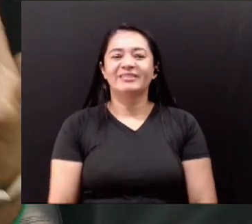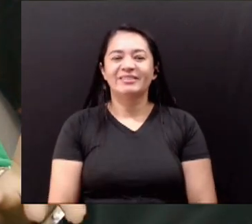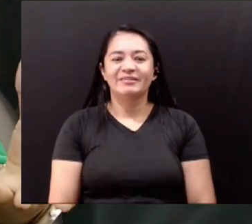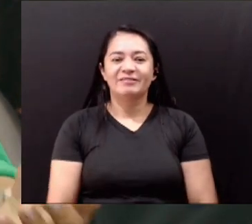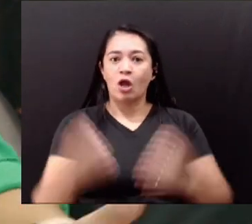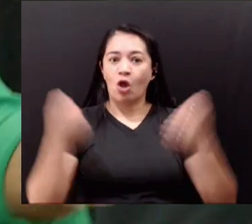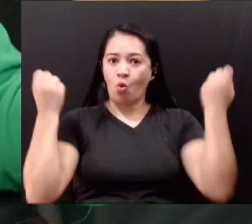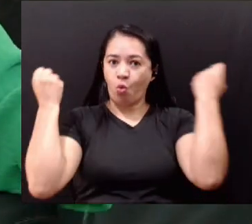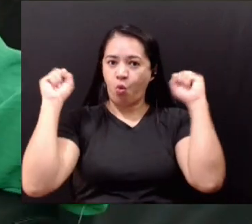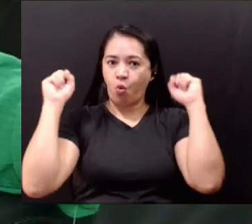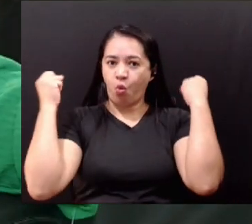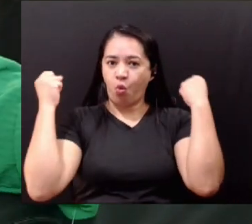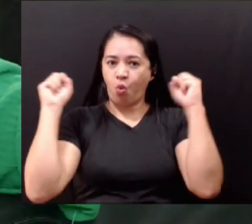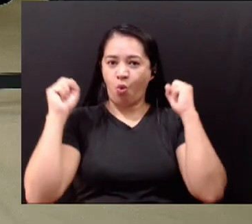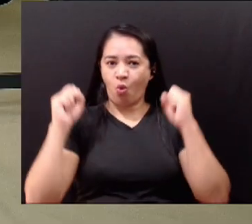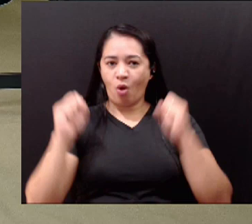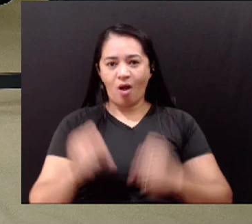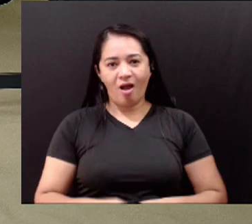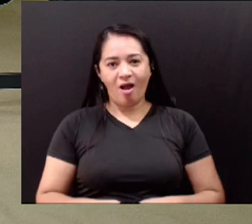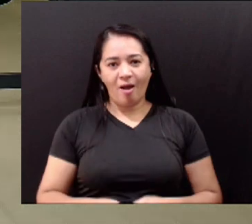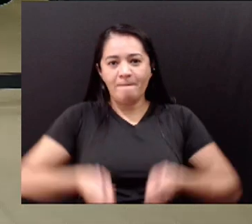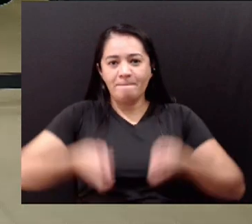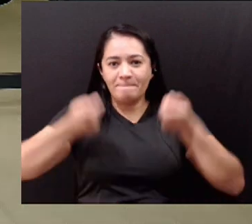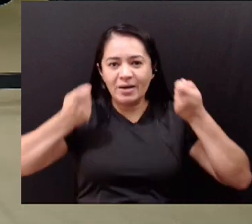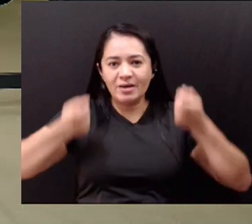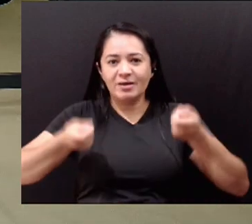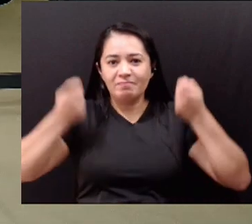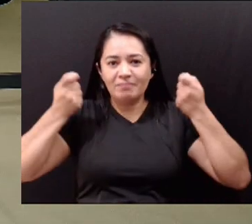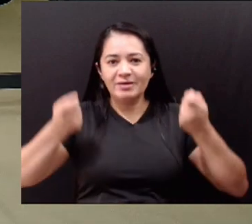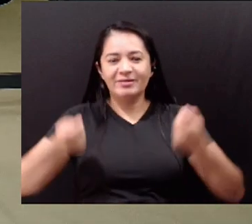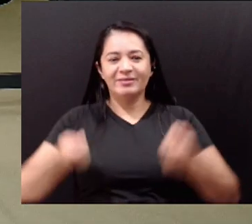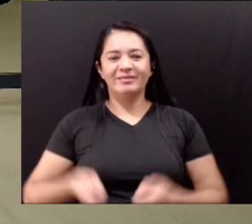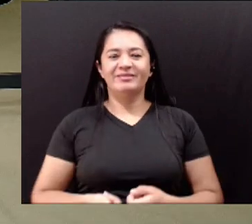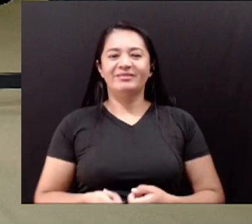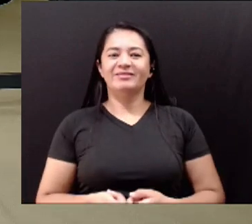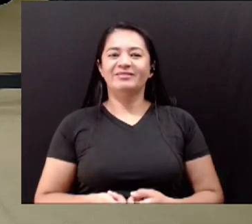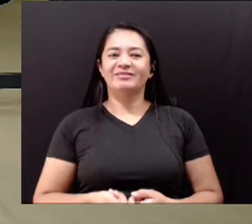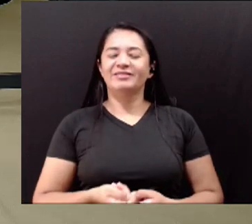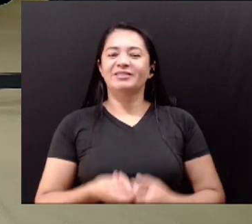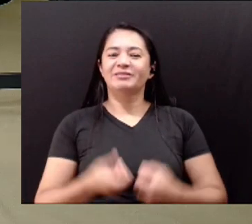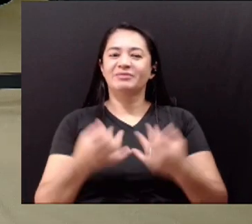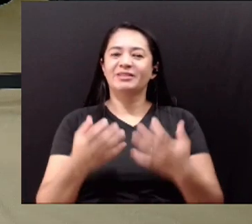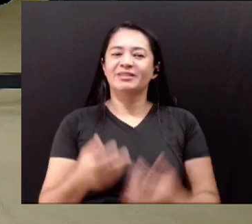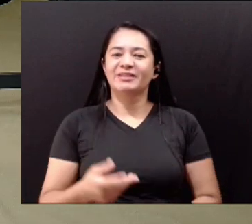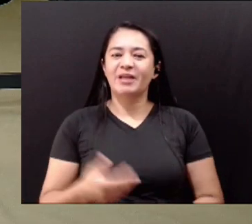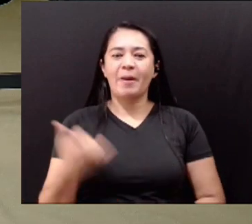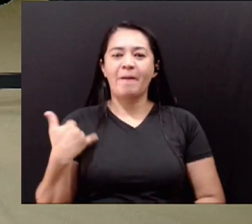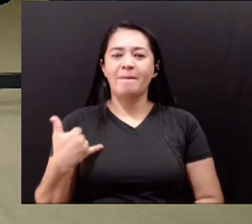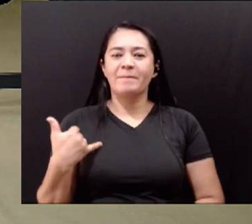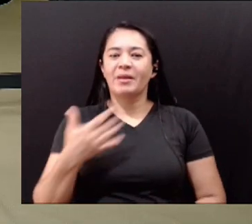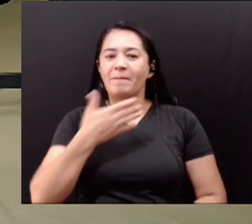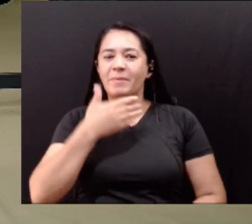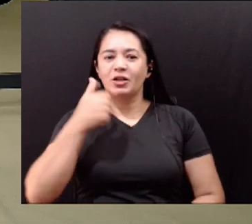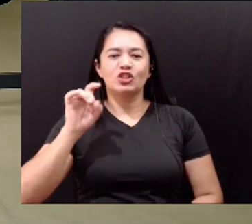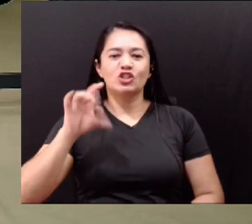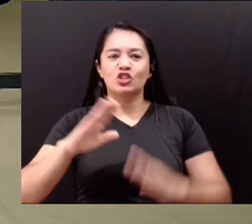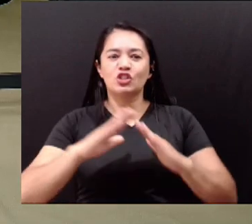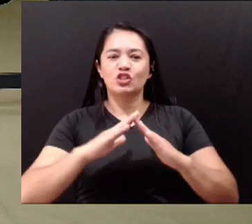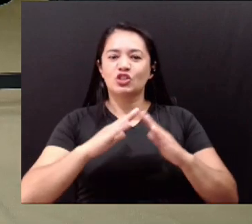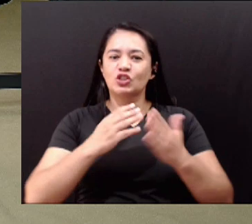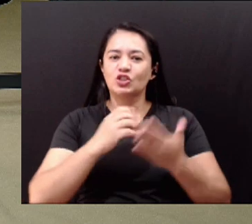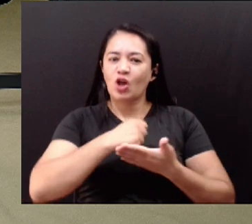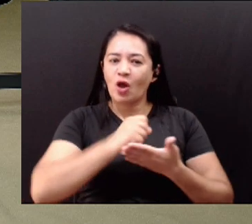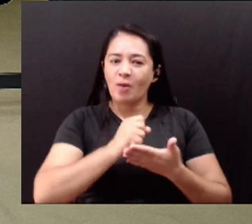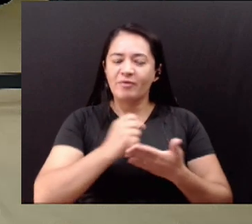olha que delícia! E falando do seu comentário, né? A melhor idade é só na farmácia. Quem disse que é a melhor idade? A gente